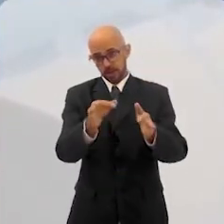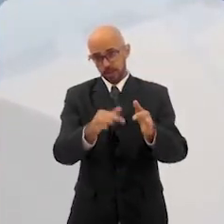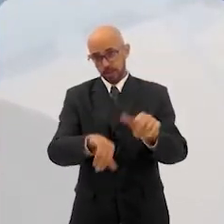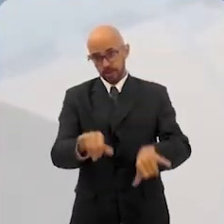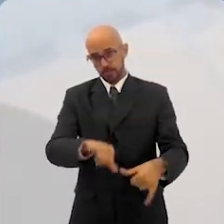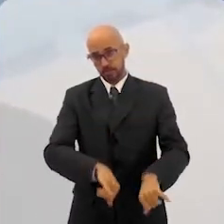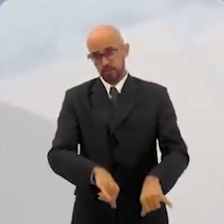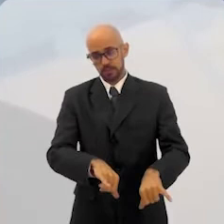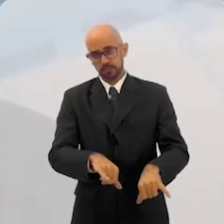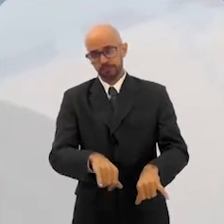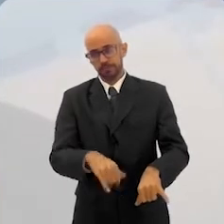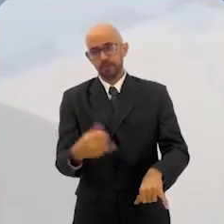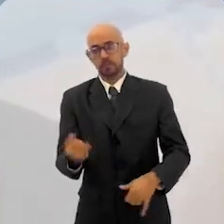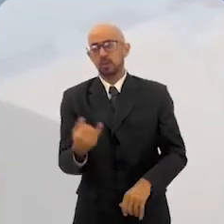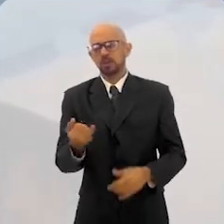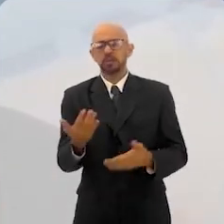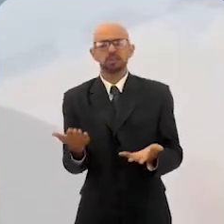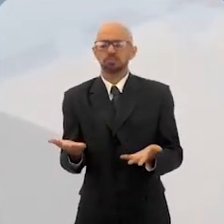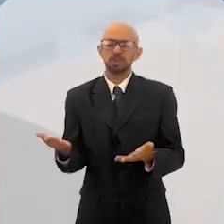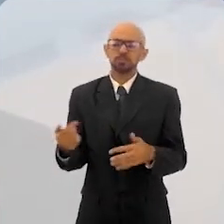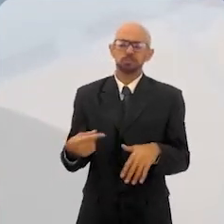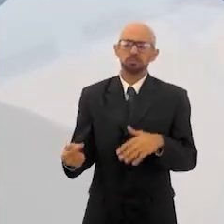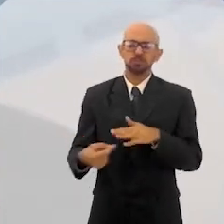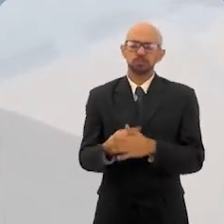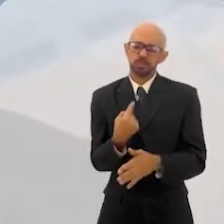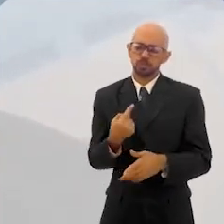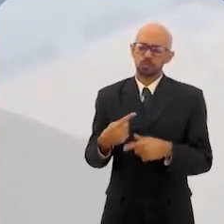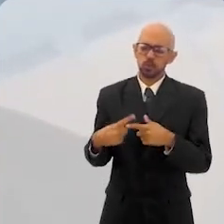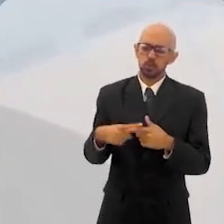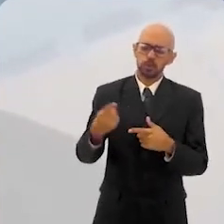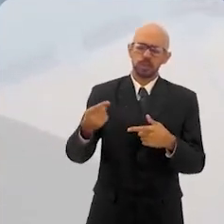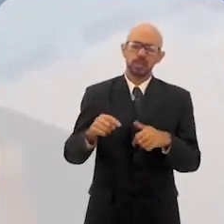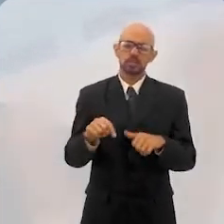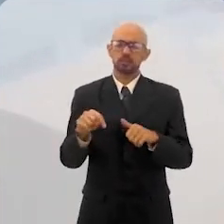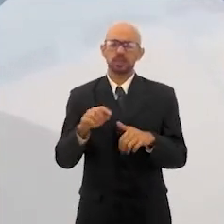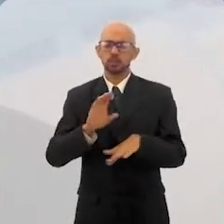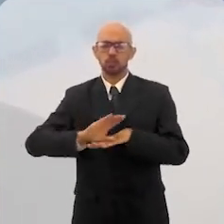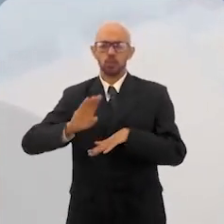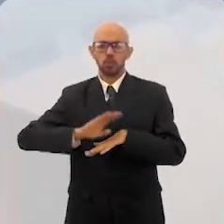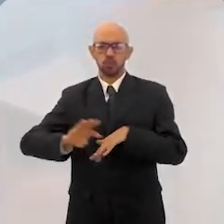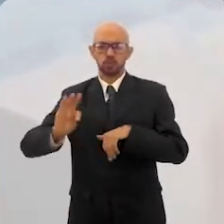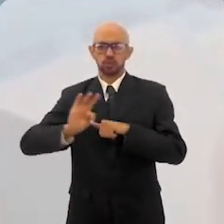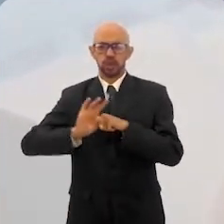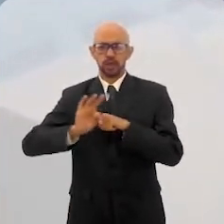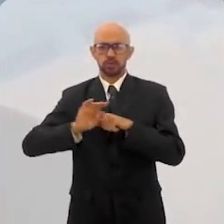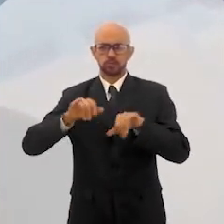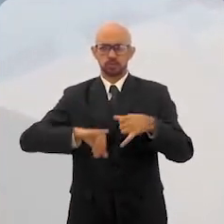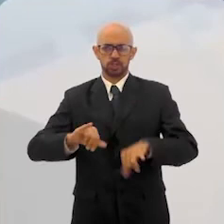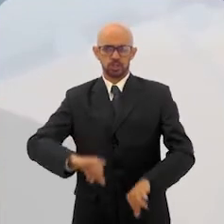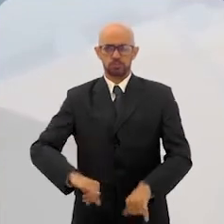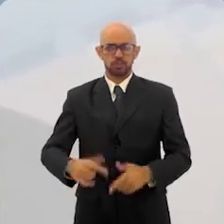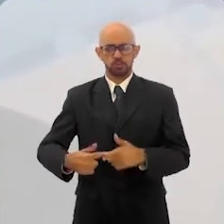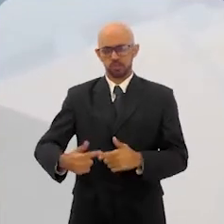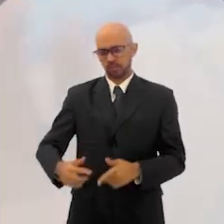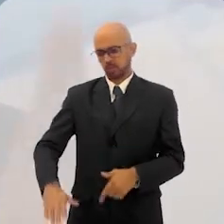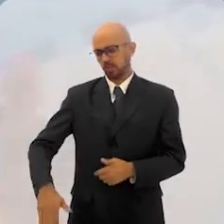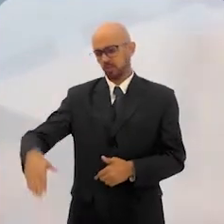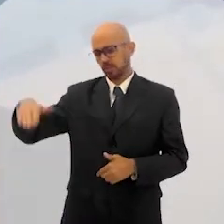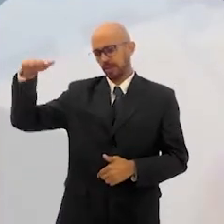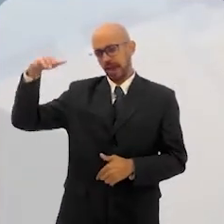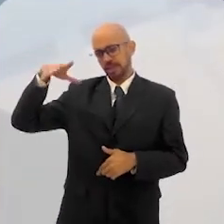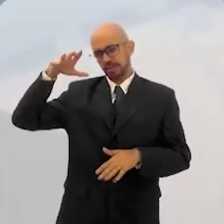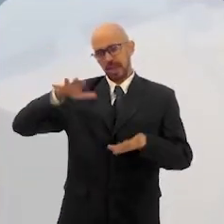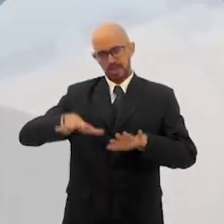interessante a própria formação. Como é que você chegou a fazer um curso técnico em química? Obviamente, ninguém quer ser químico, né? Desde pequeno, apesar